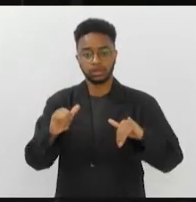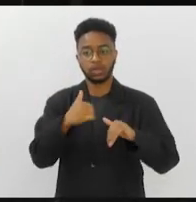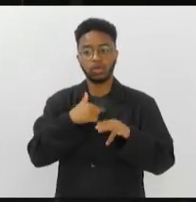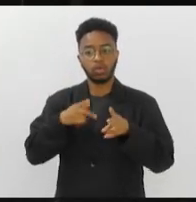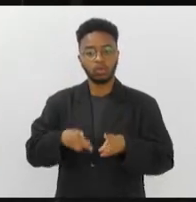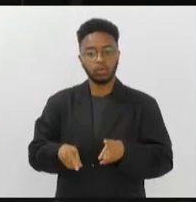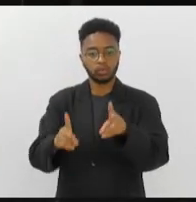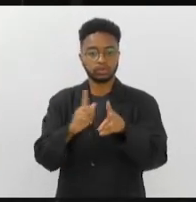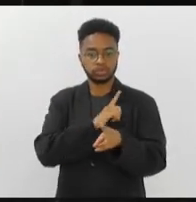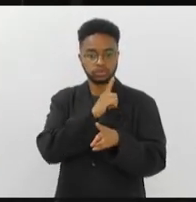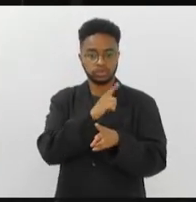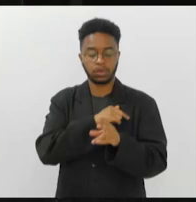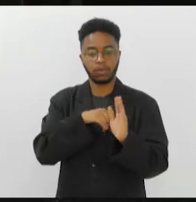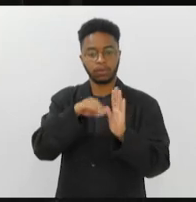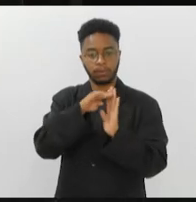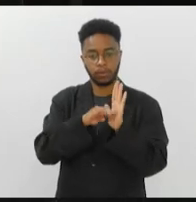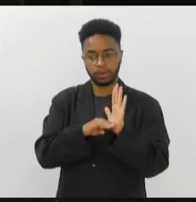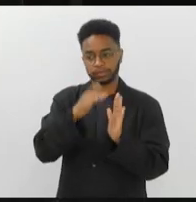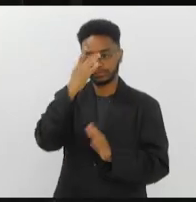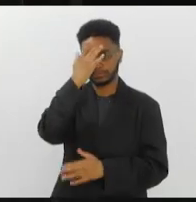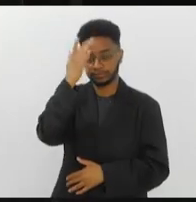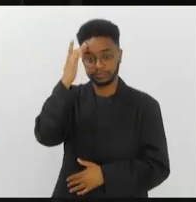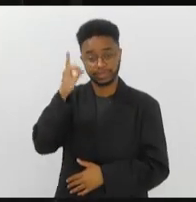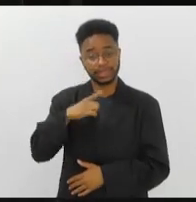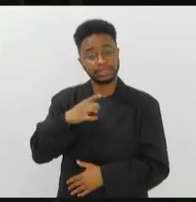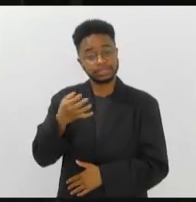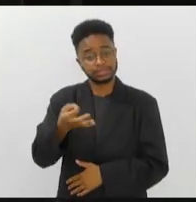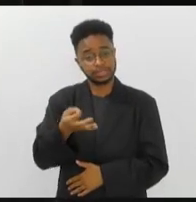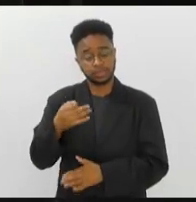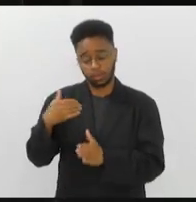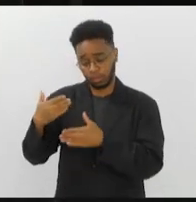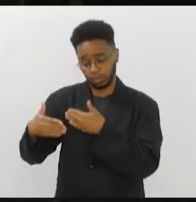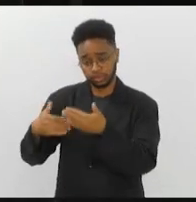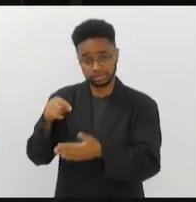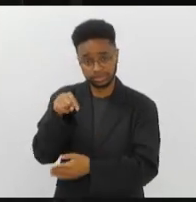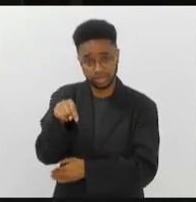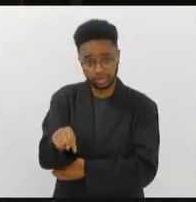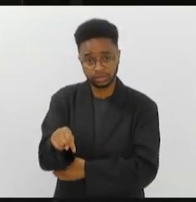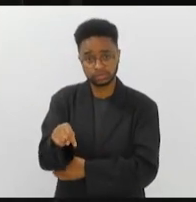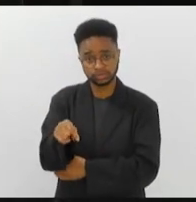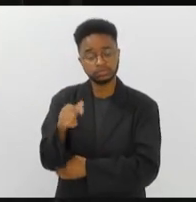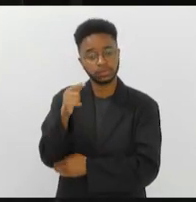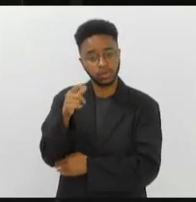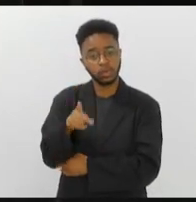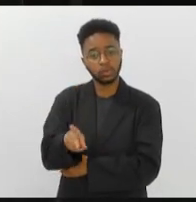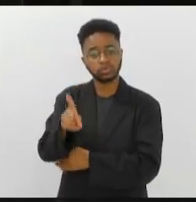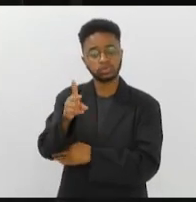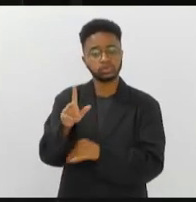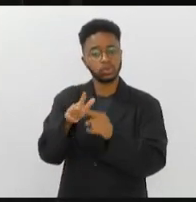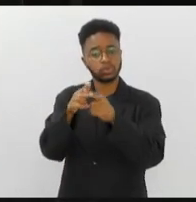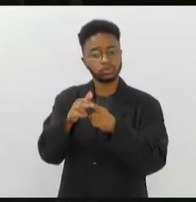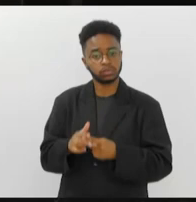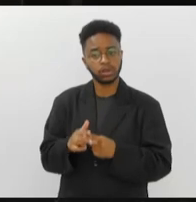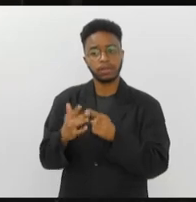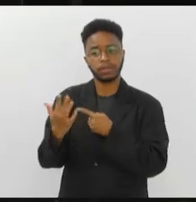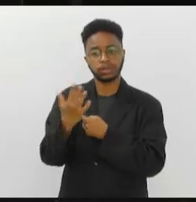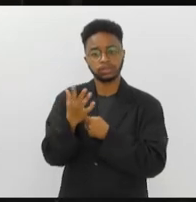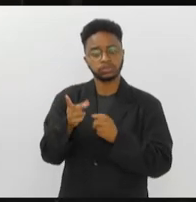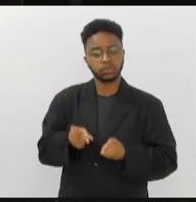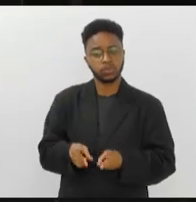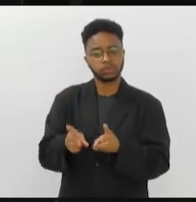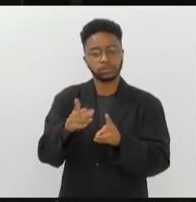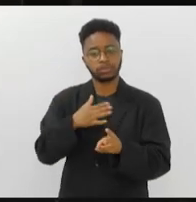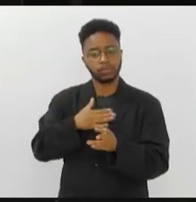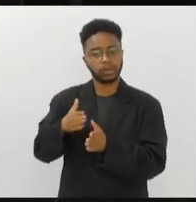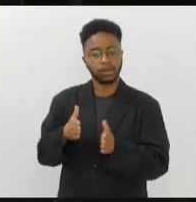gestão do programa de saúde mental, certa de que esse processo aqui vai me aprimorar ainda mais a permanecer no caminho,